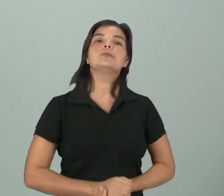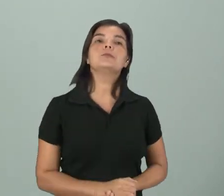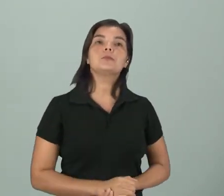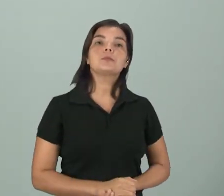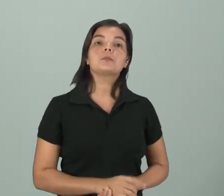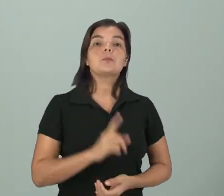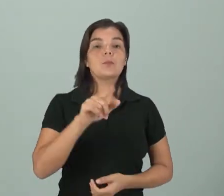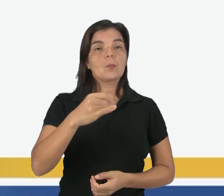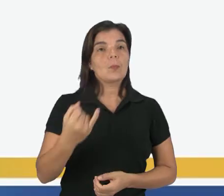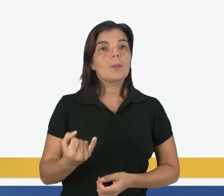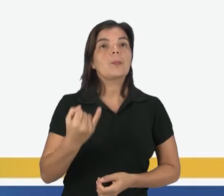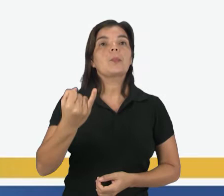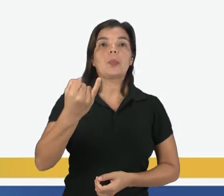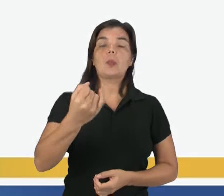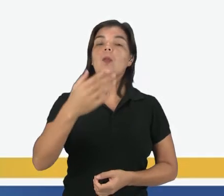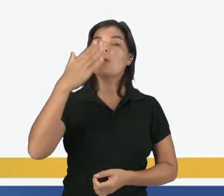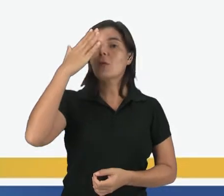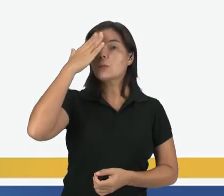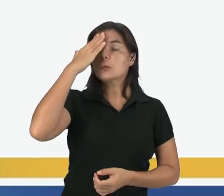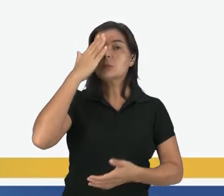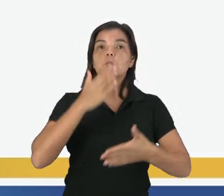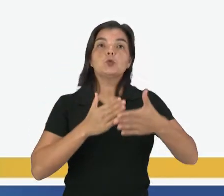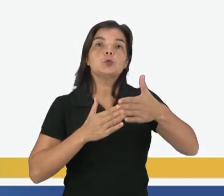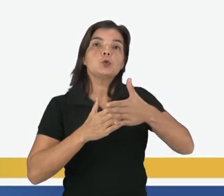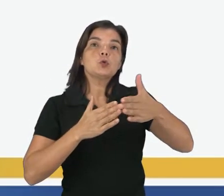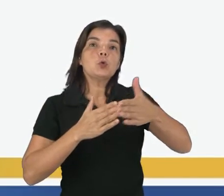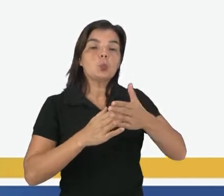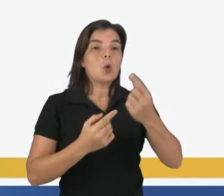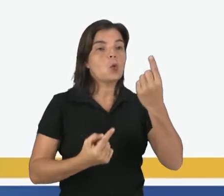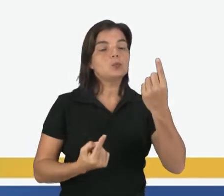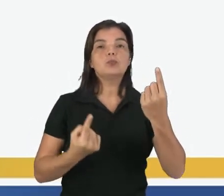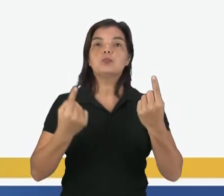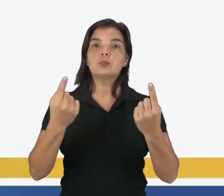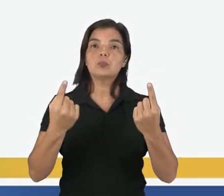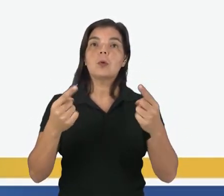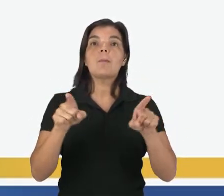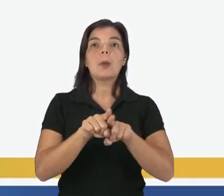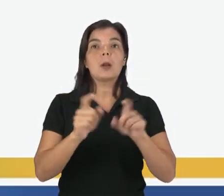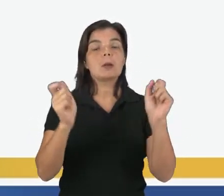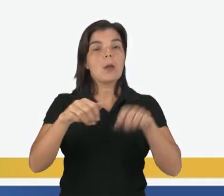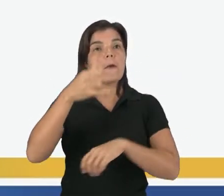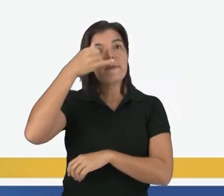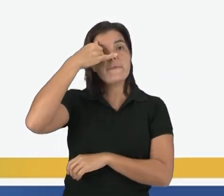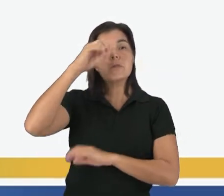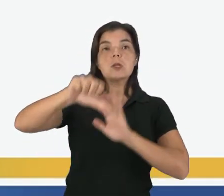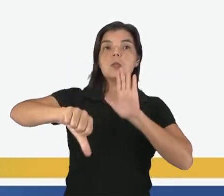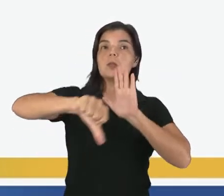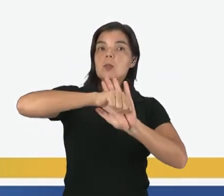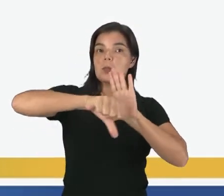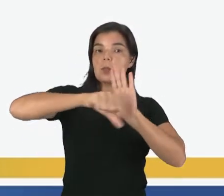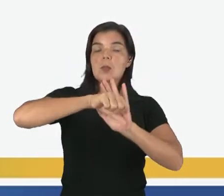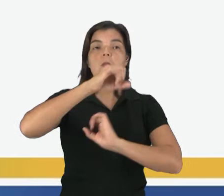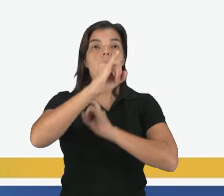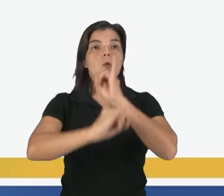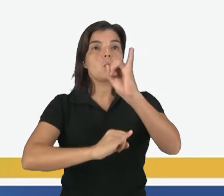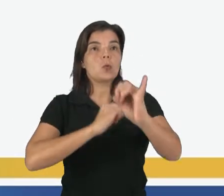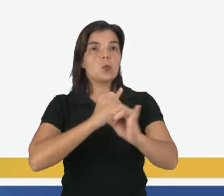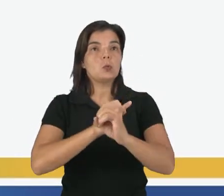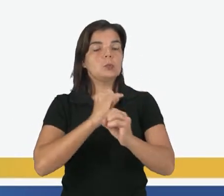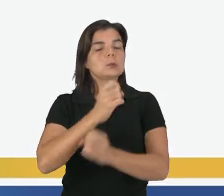Vamos lá. É importante que a gente entenda os limites entre um e outro, para que evitemos crimes na